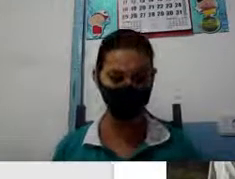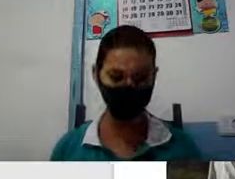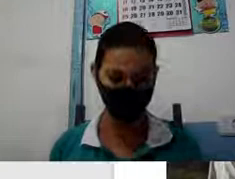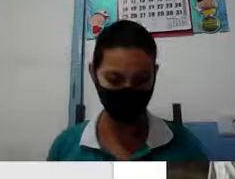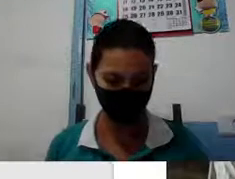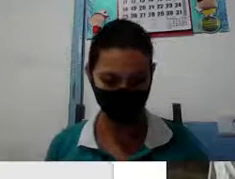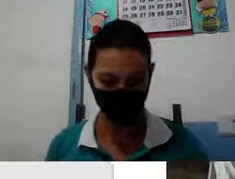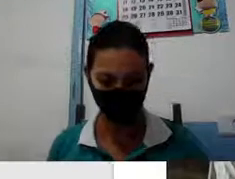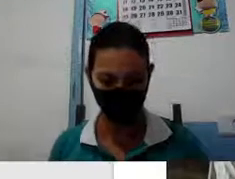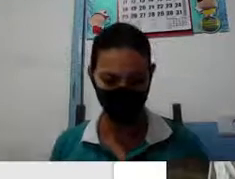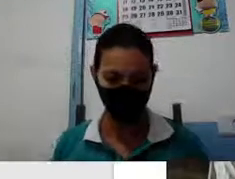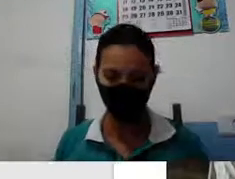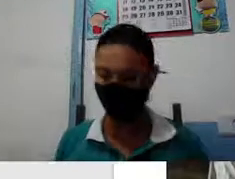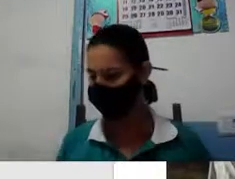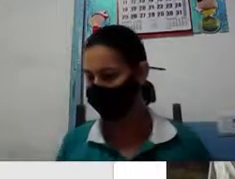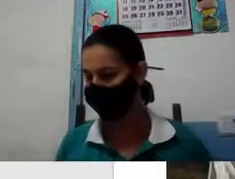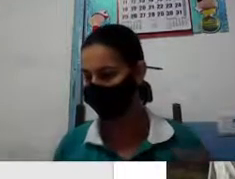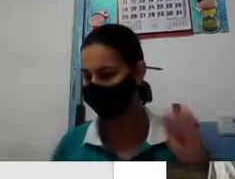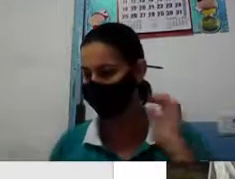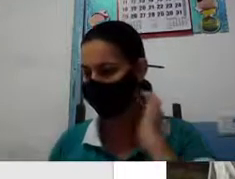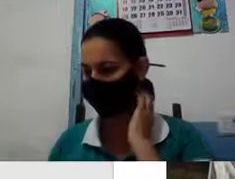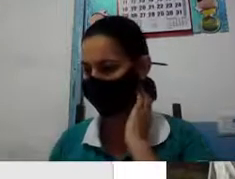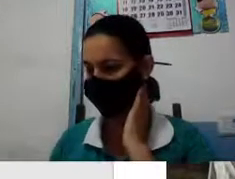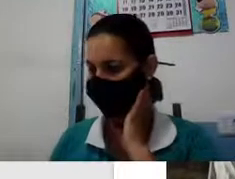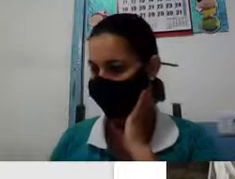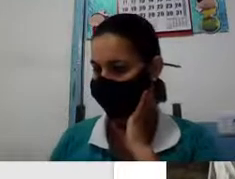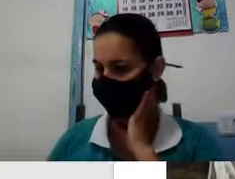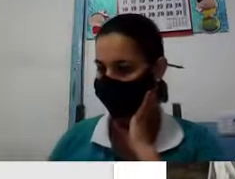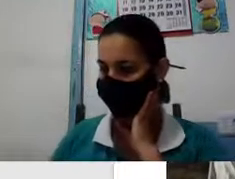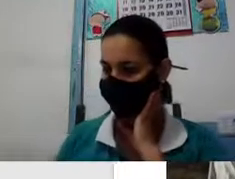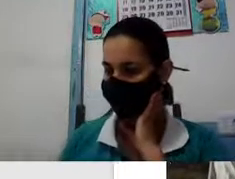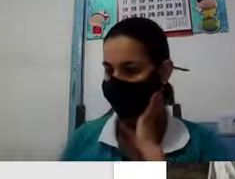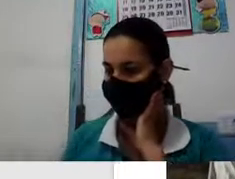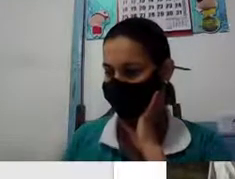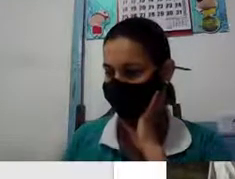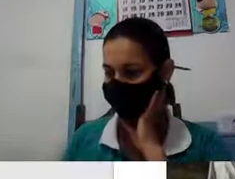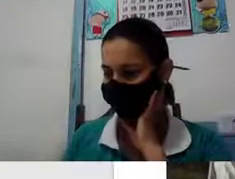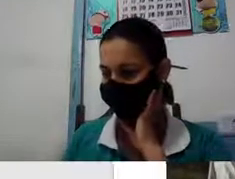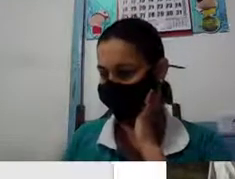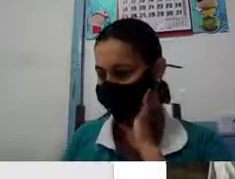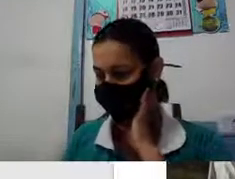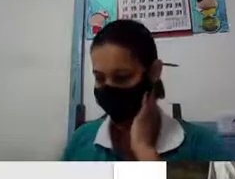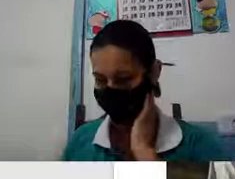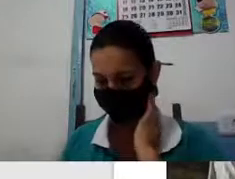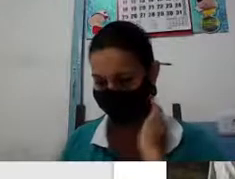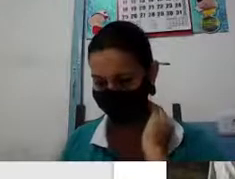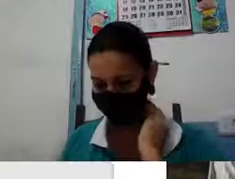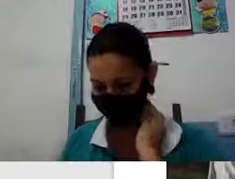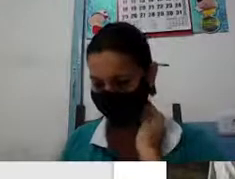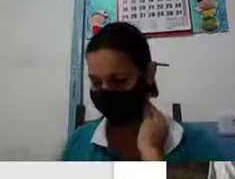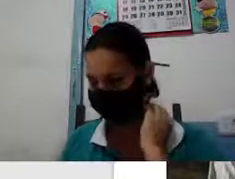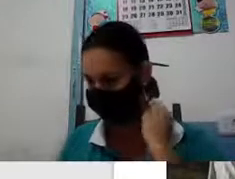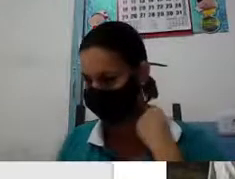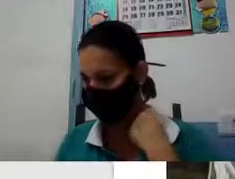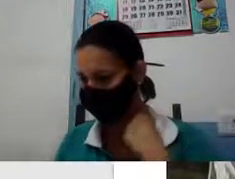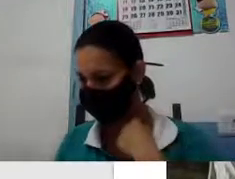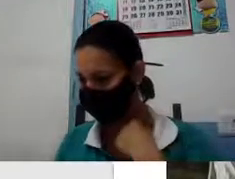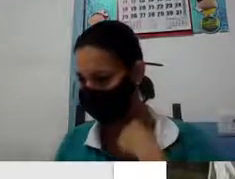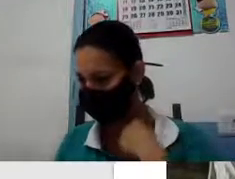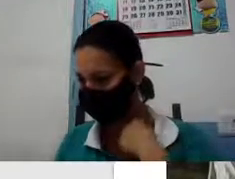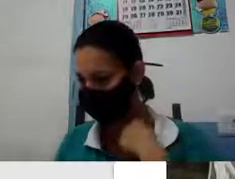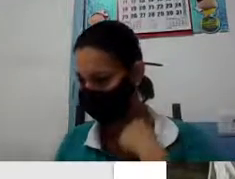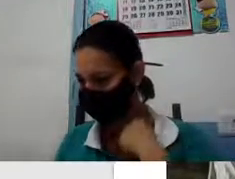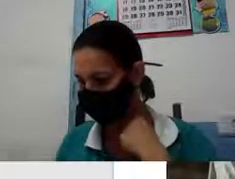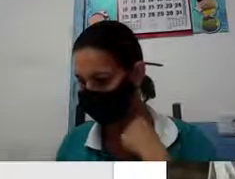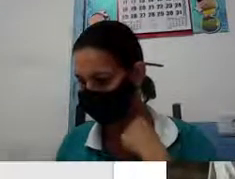tá? Textualmente, as compreensões do mundo eram interpretadas e expressadas por uma linguagem refinada, construía discursos complexos